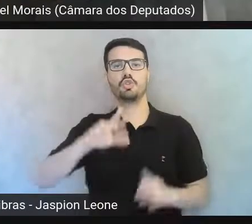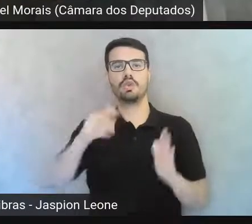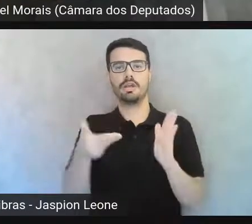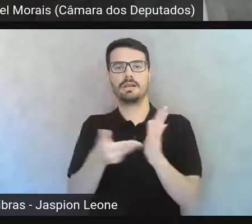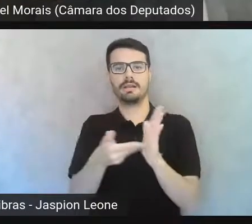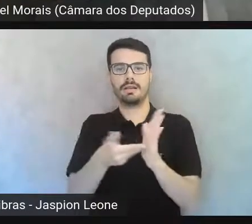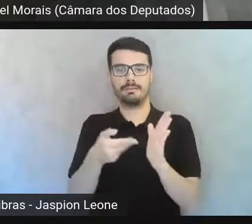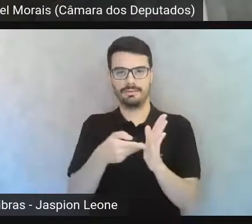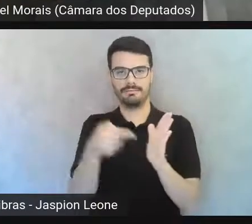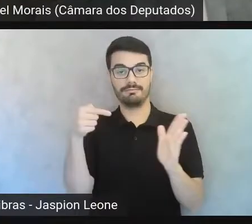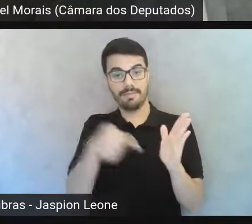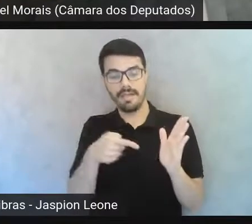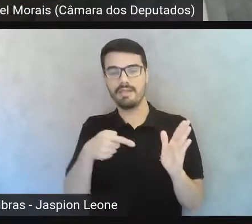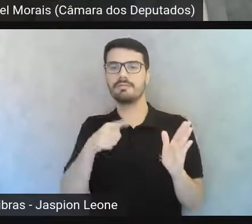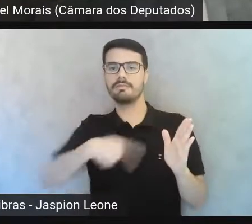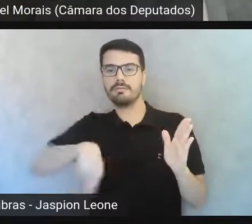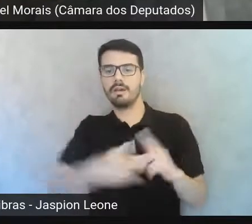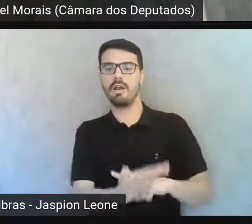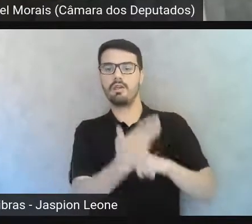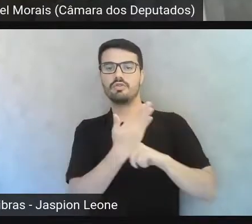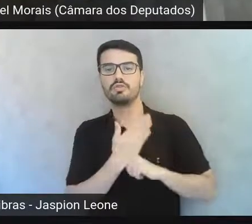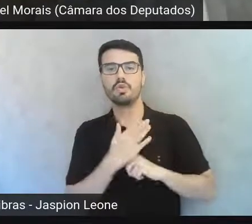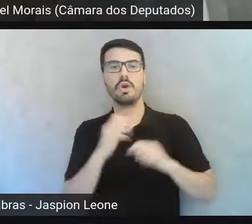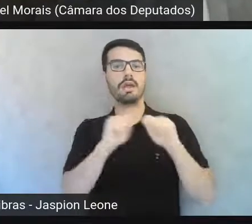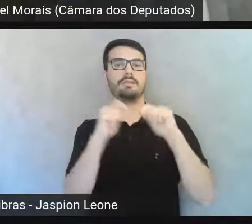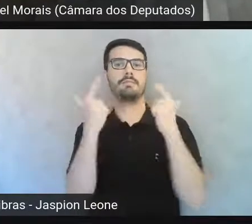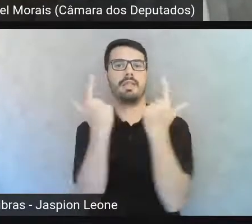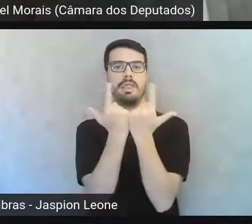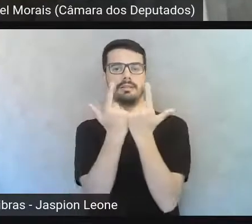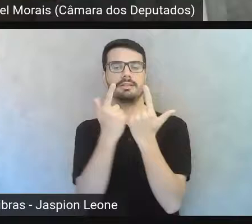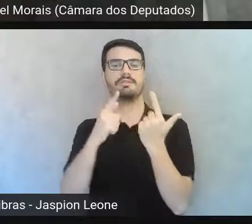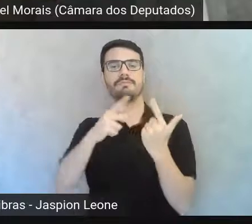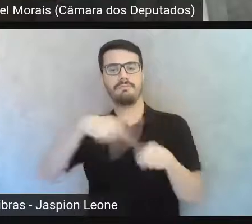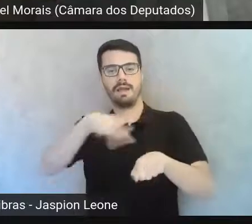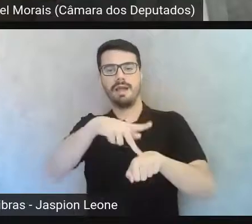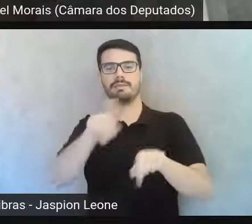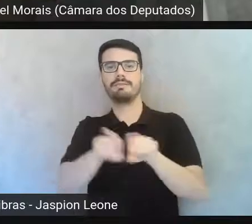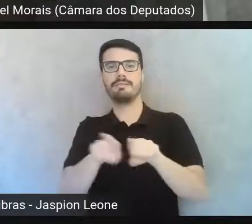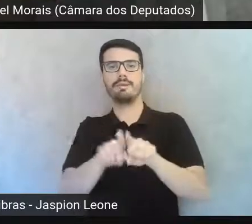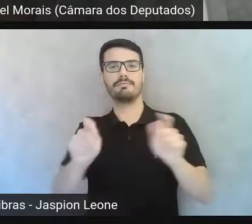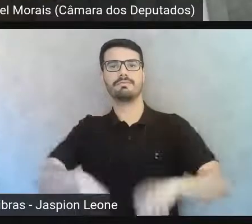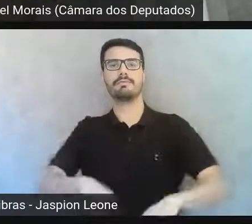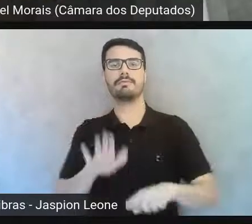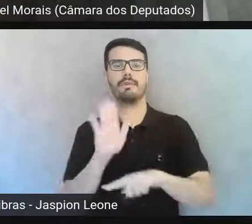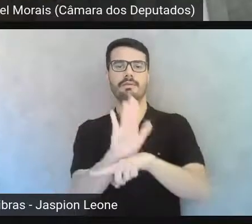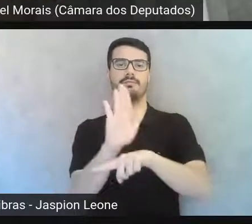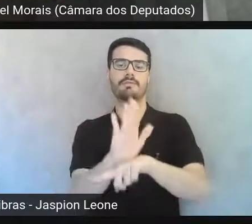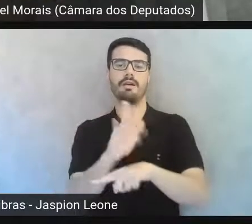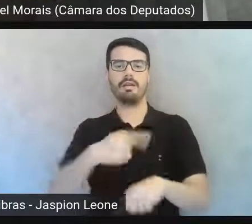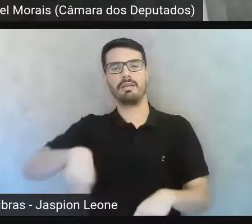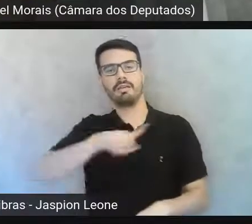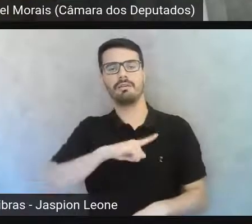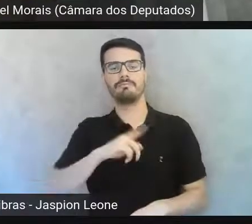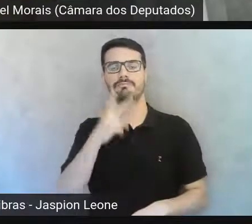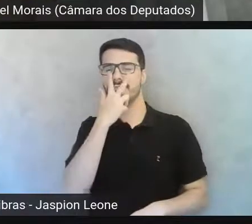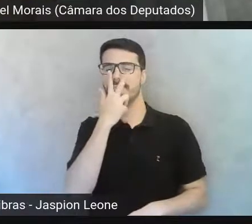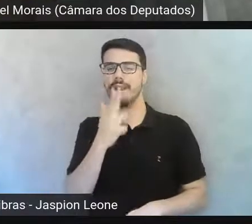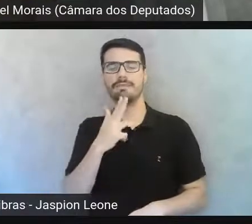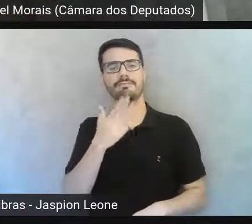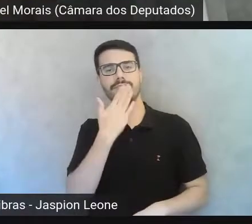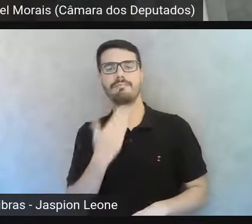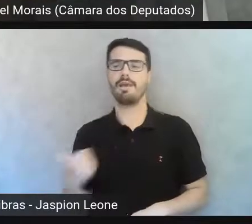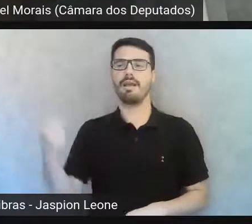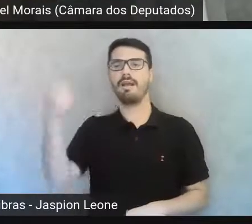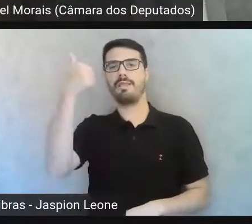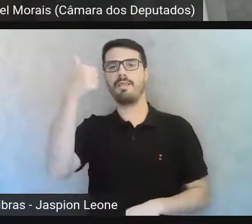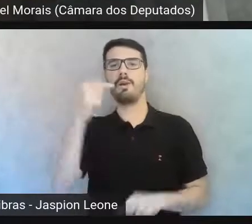um exemplo para várias assembleias legislativas nesse sentido. E a gente também dá um pouco mais de conforto, dando essa tranquilidade para o